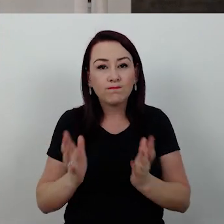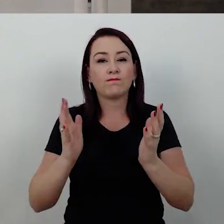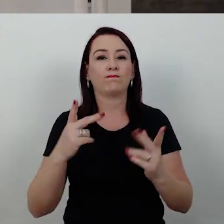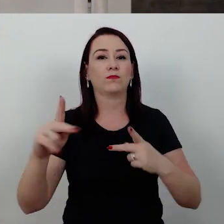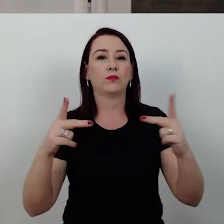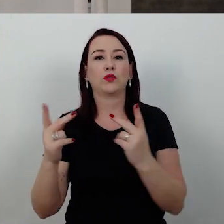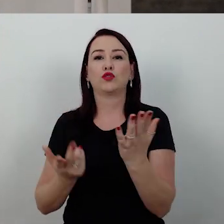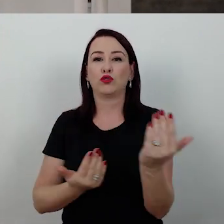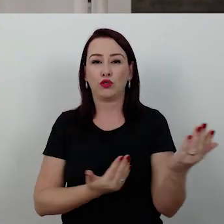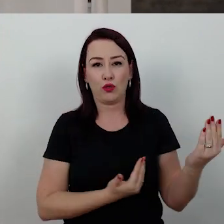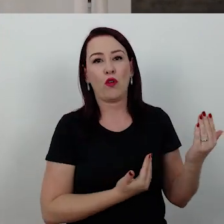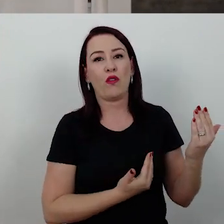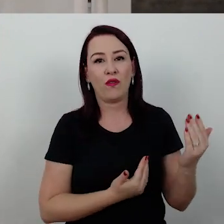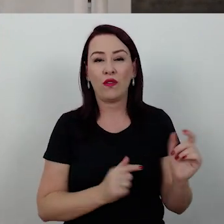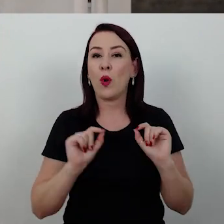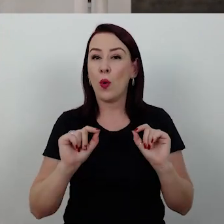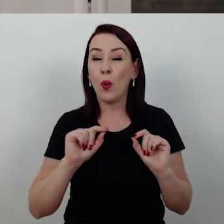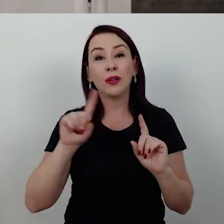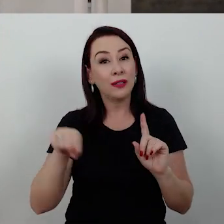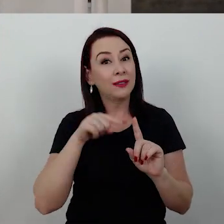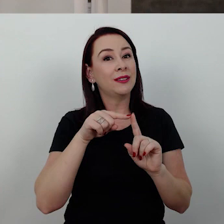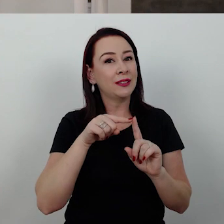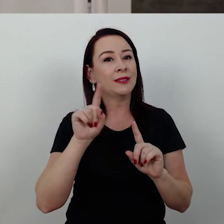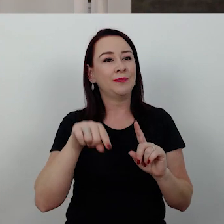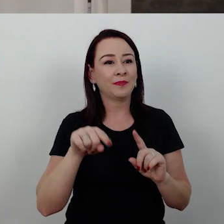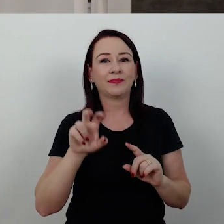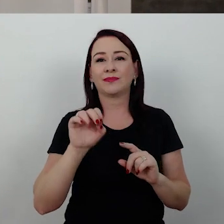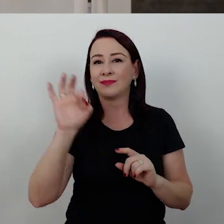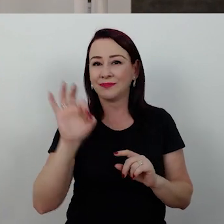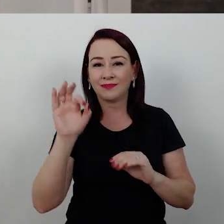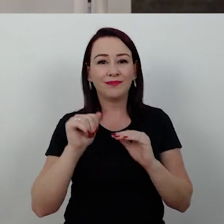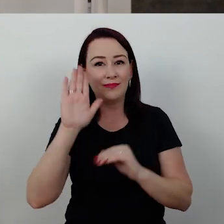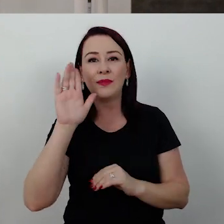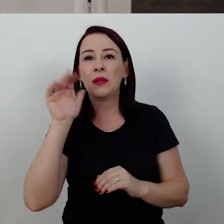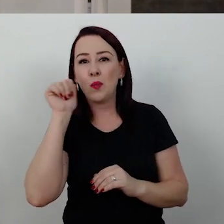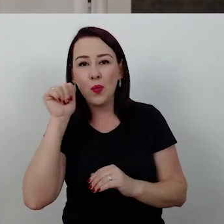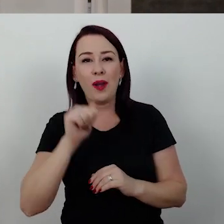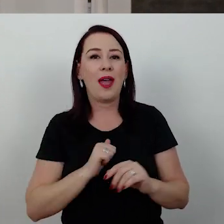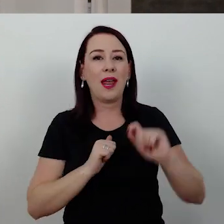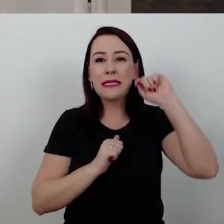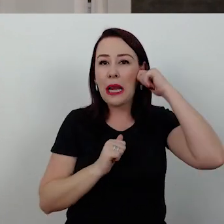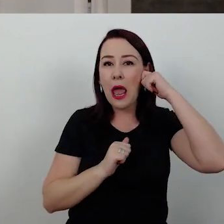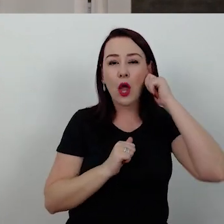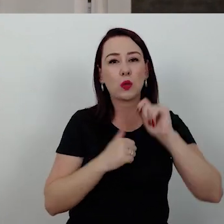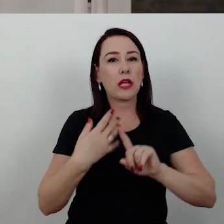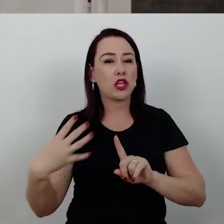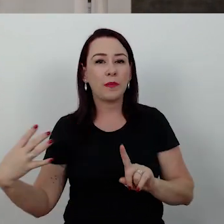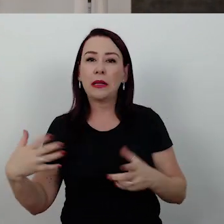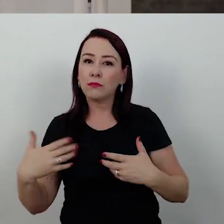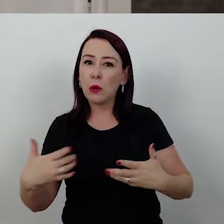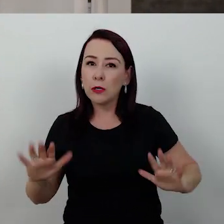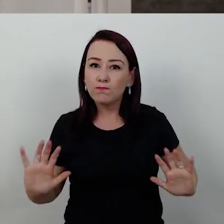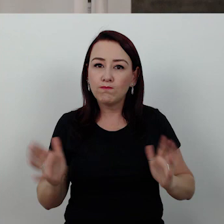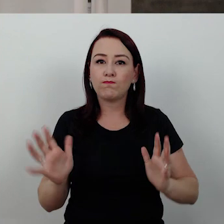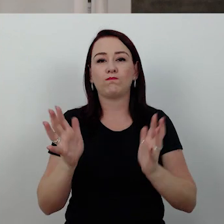cada dia mais, né, com esse intuito, né, mais de 50% são mulheres, mais de 50% são negros, porque realmente